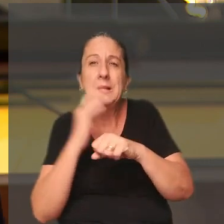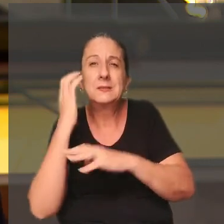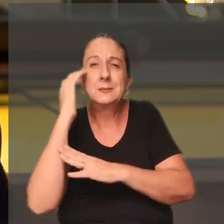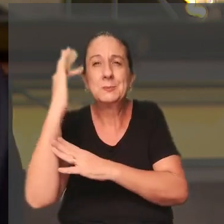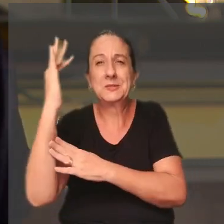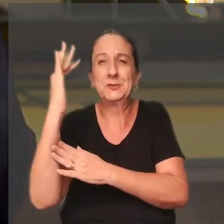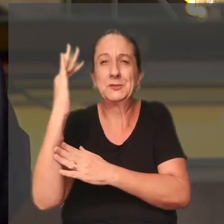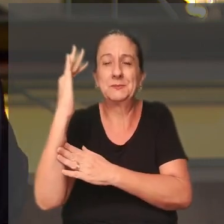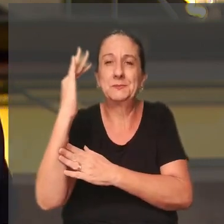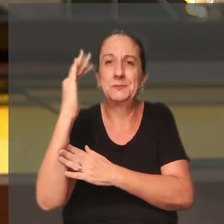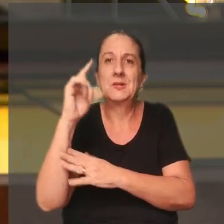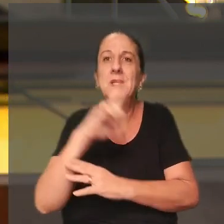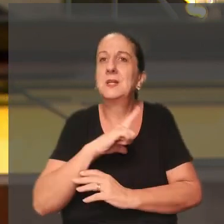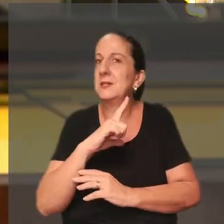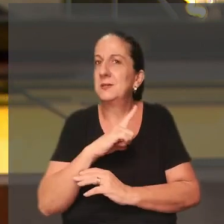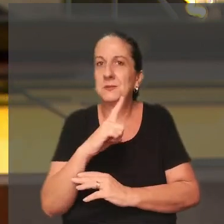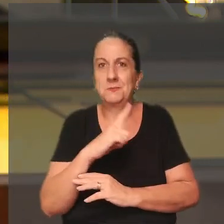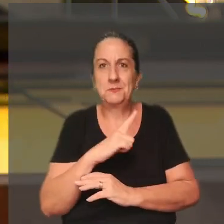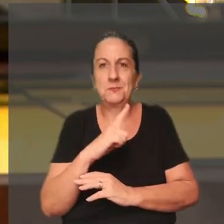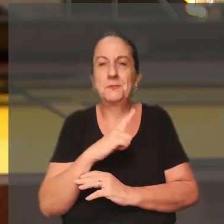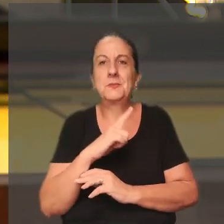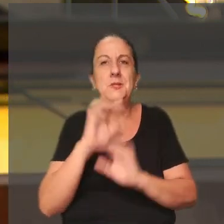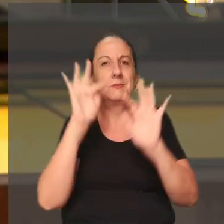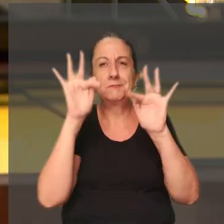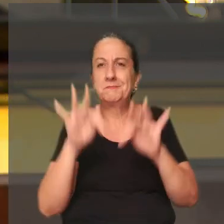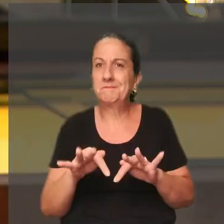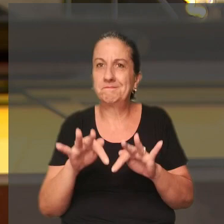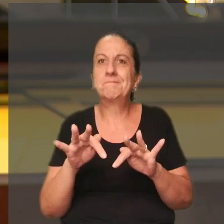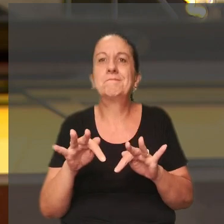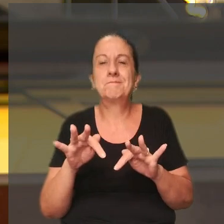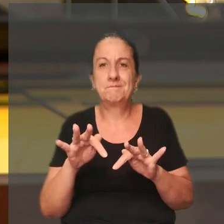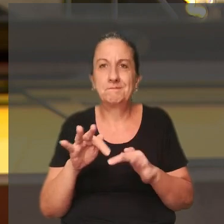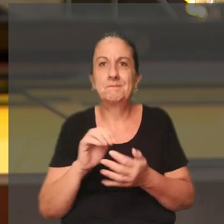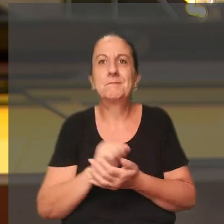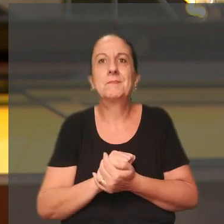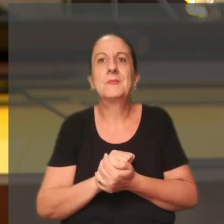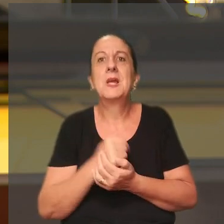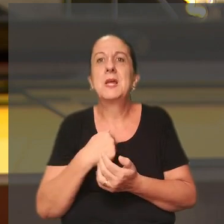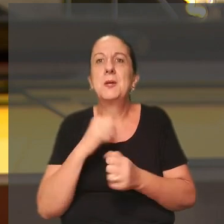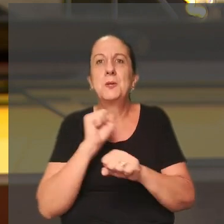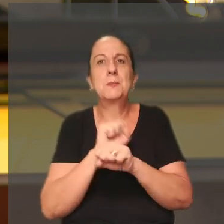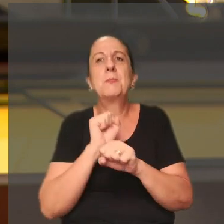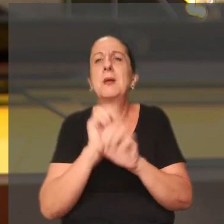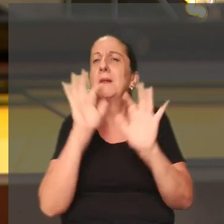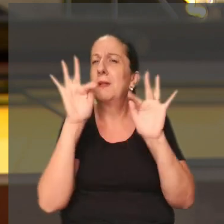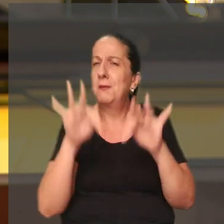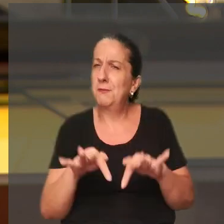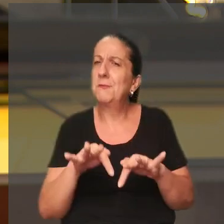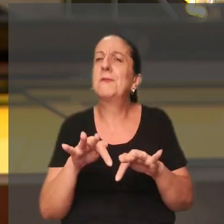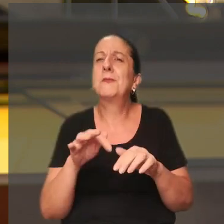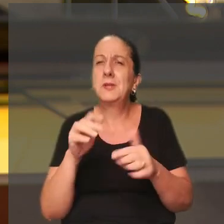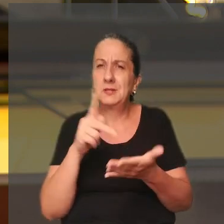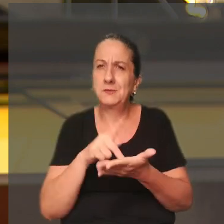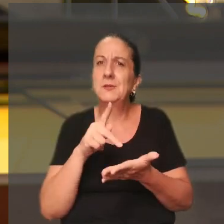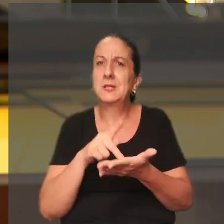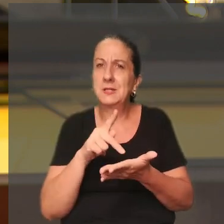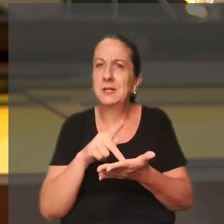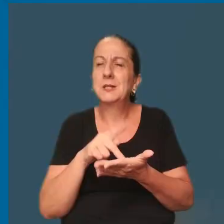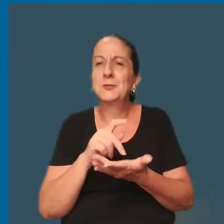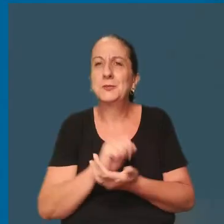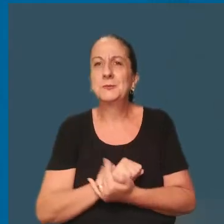que uma chaga imaginária, tinha sido sarada. E eu espero que ela esteja sarada